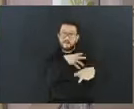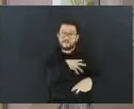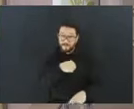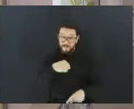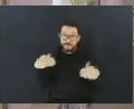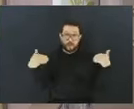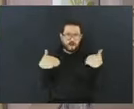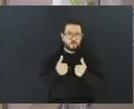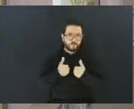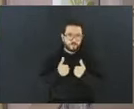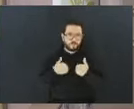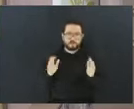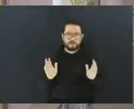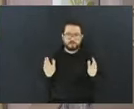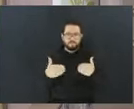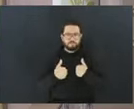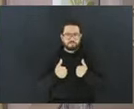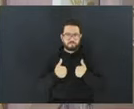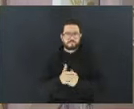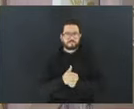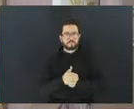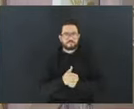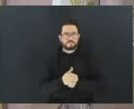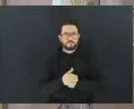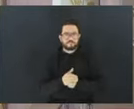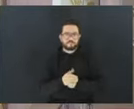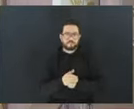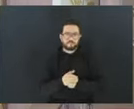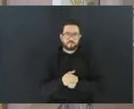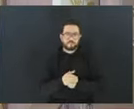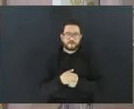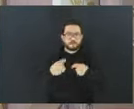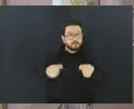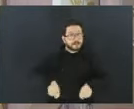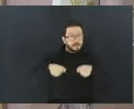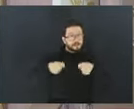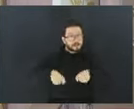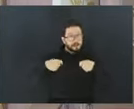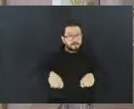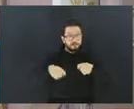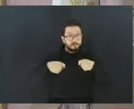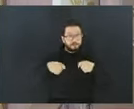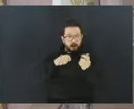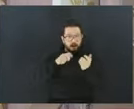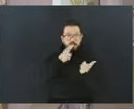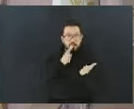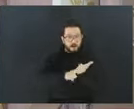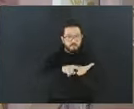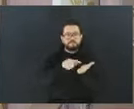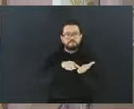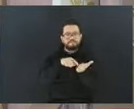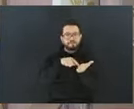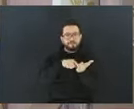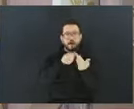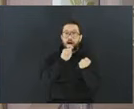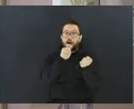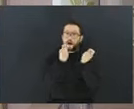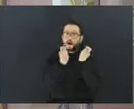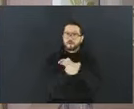BPEC, e sentiu essa necessidade de ter uma cartilha adaptada para que o policial, quando fosse dar ali